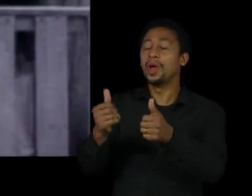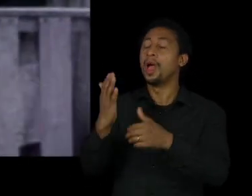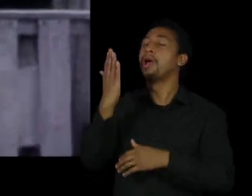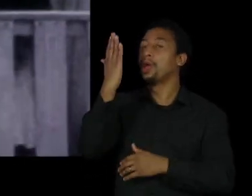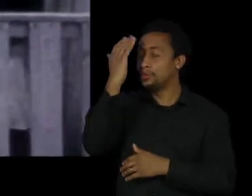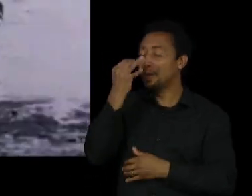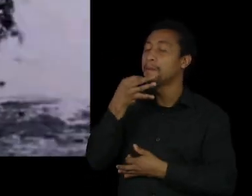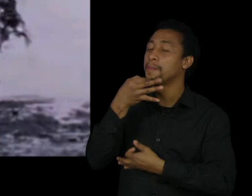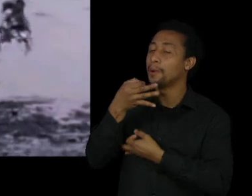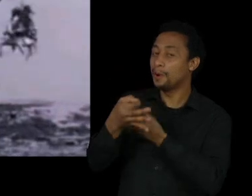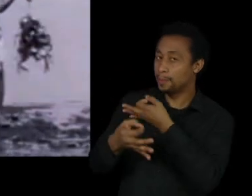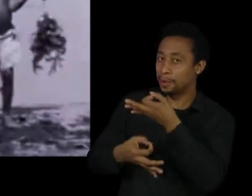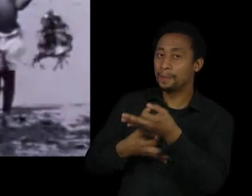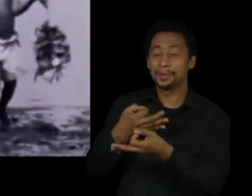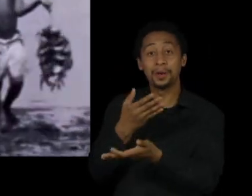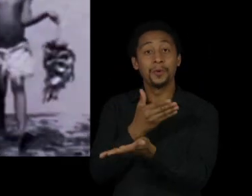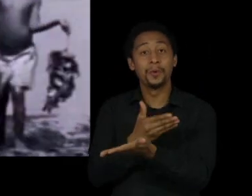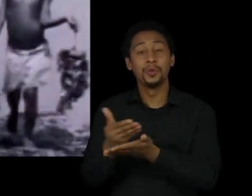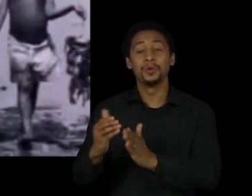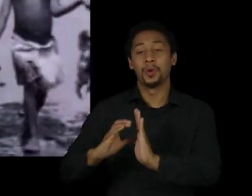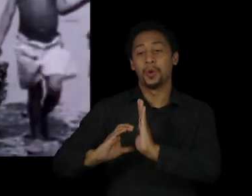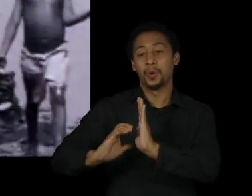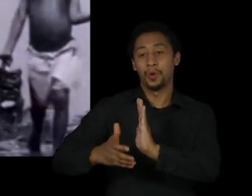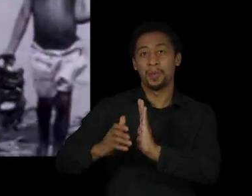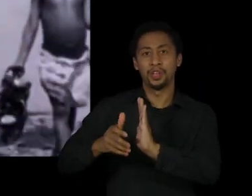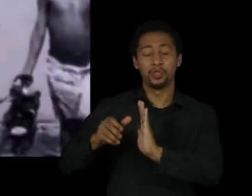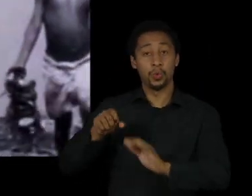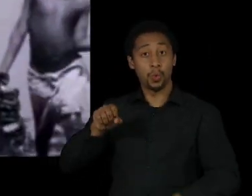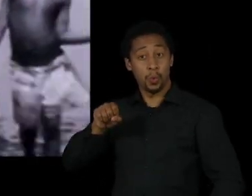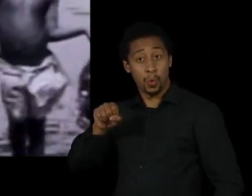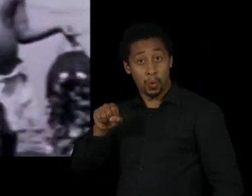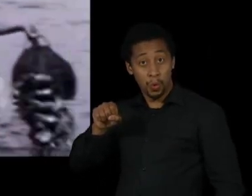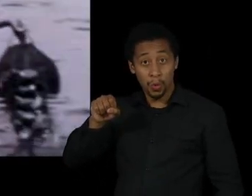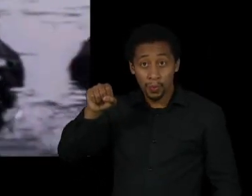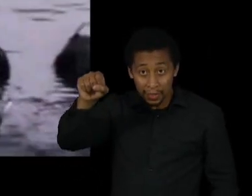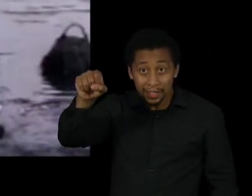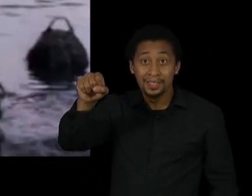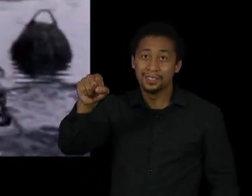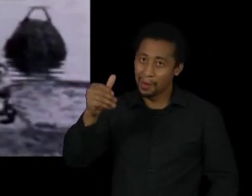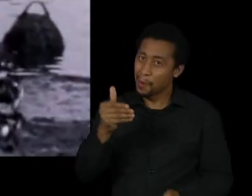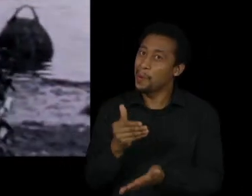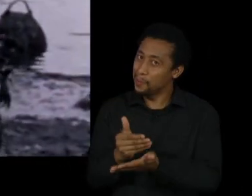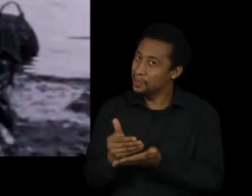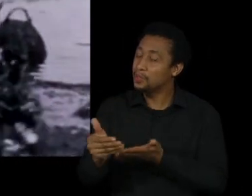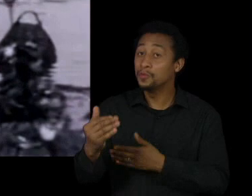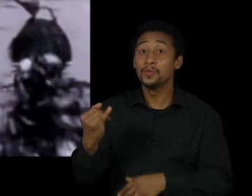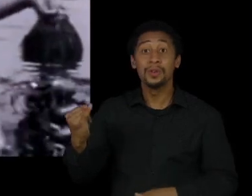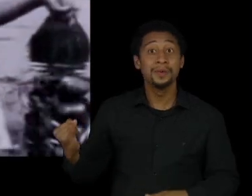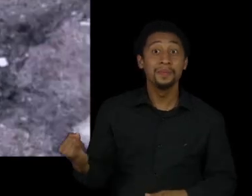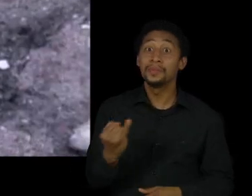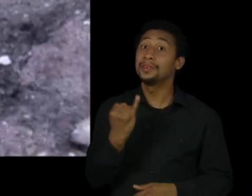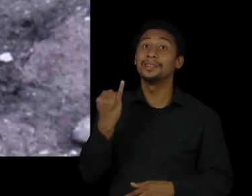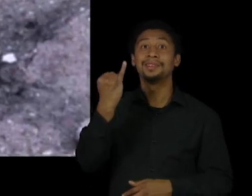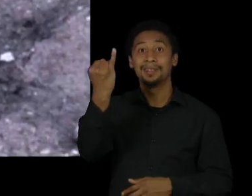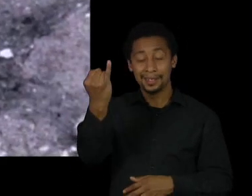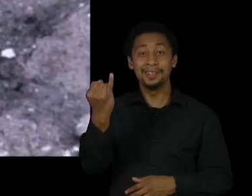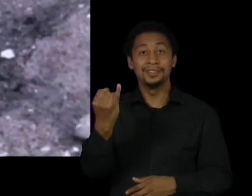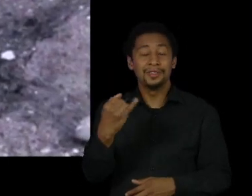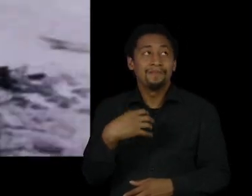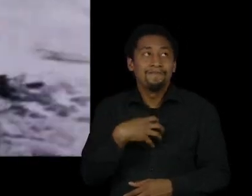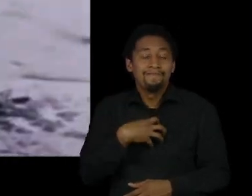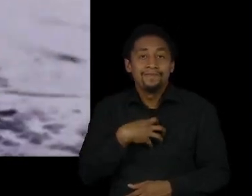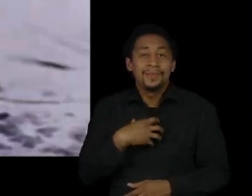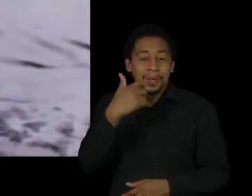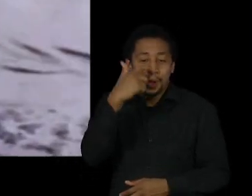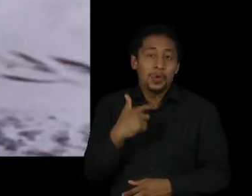do Partido Comunista naquele período foi muito importante na formação de muitos jovens da minha geração